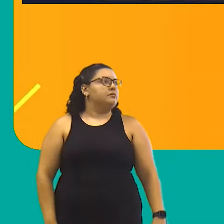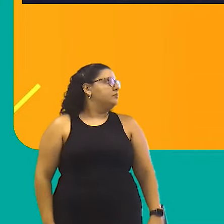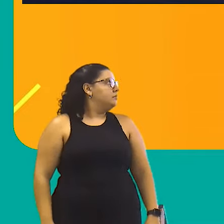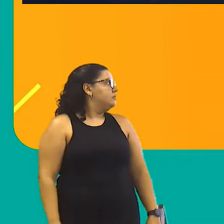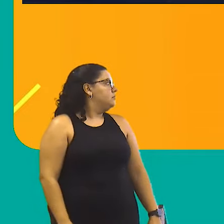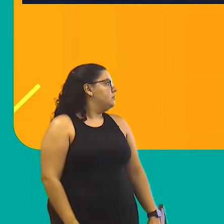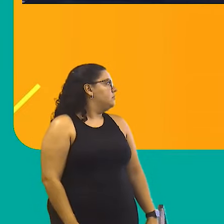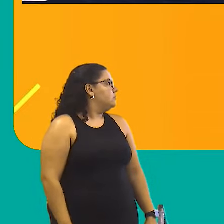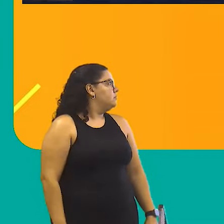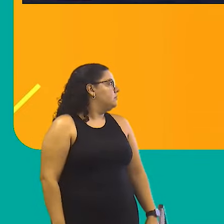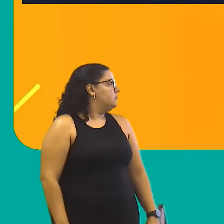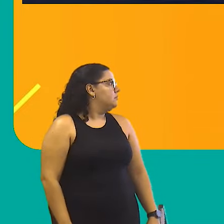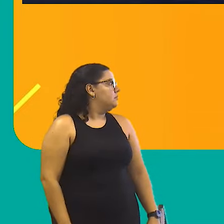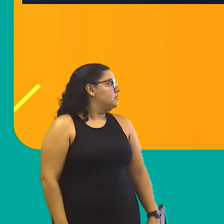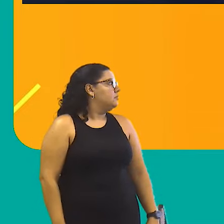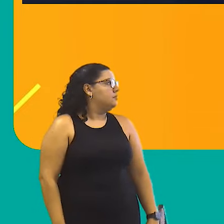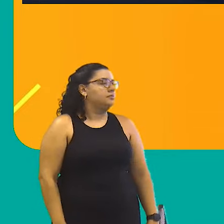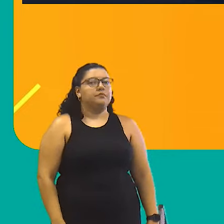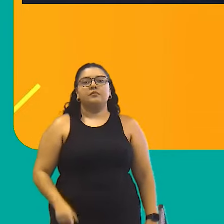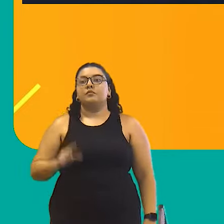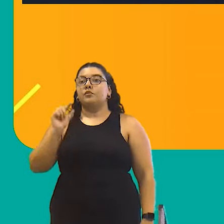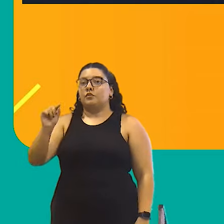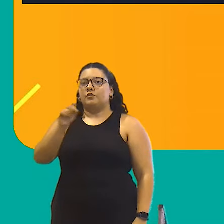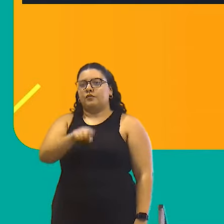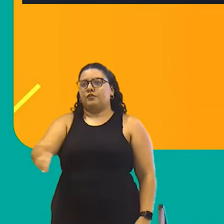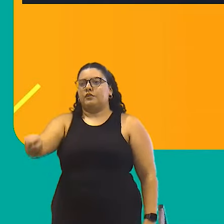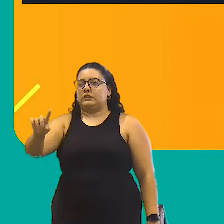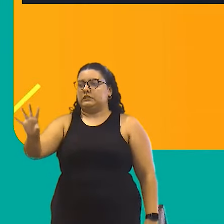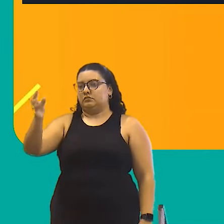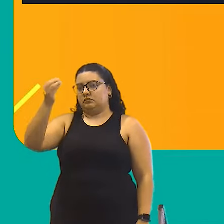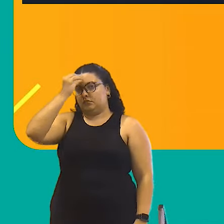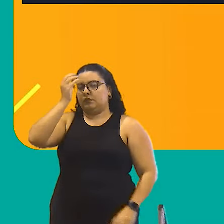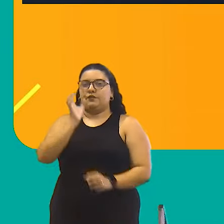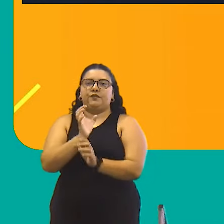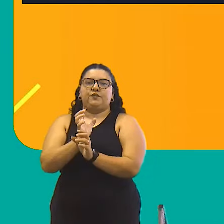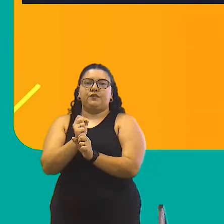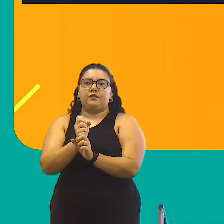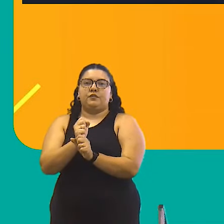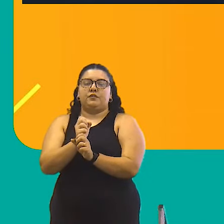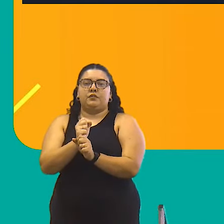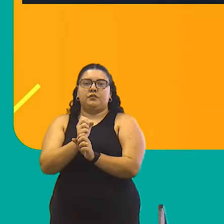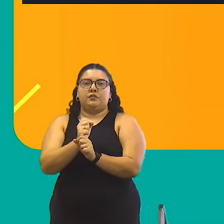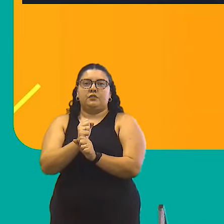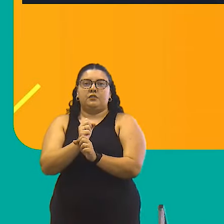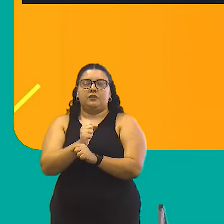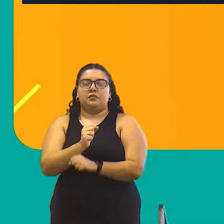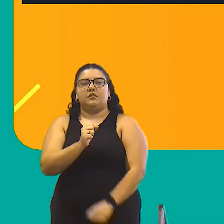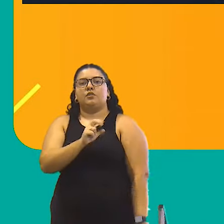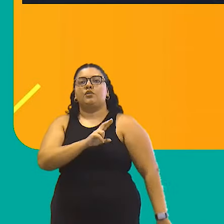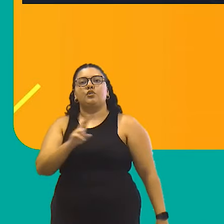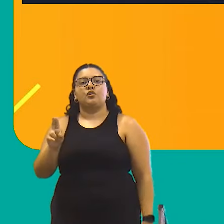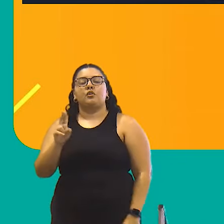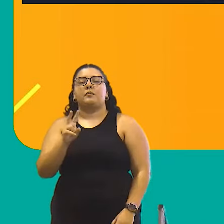Douglas? É muito provável que vocês tenham decorado a fórmula da velha lambe a faca.